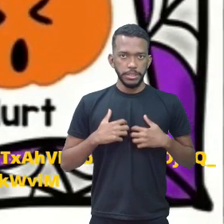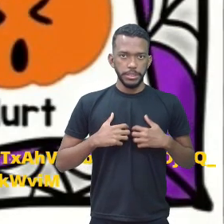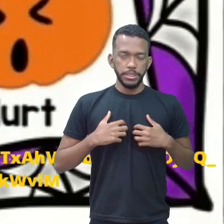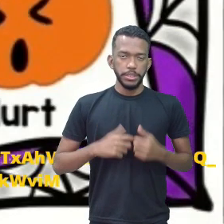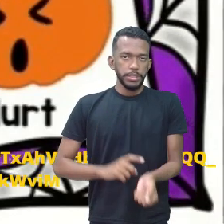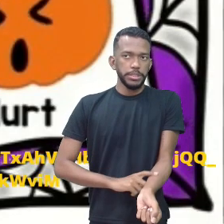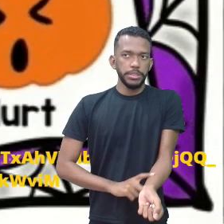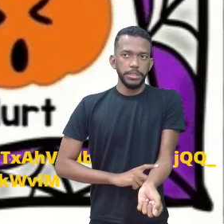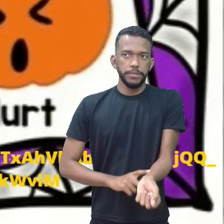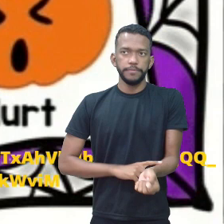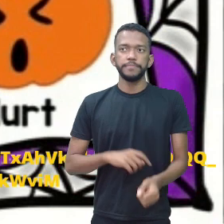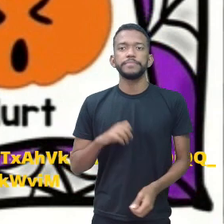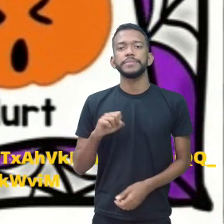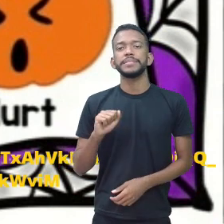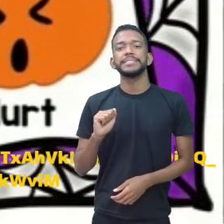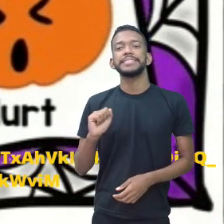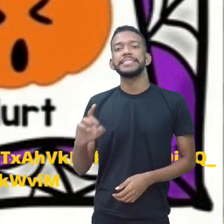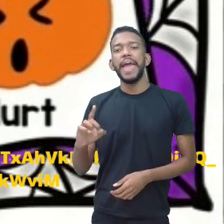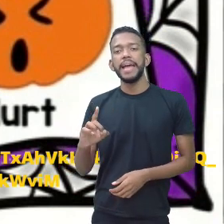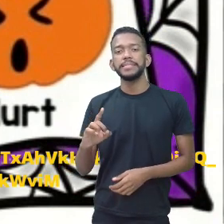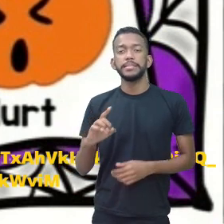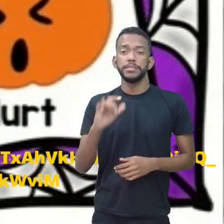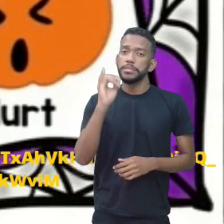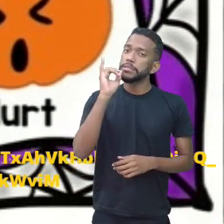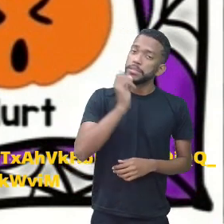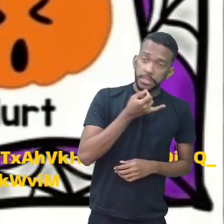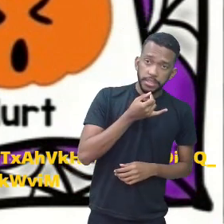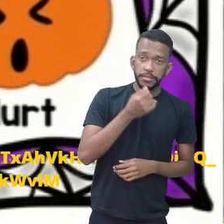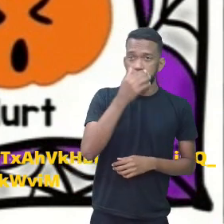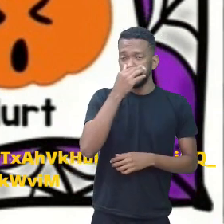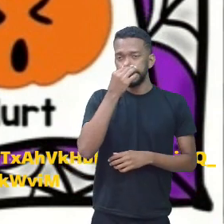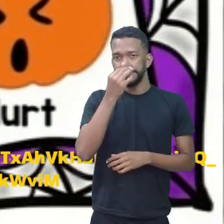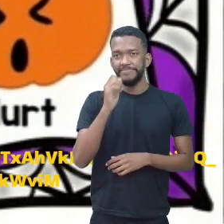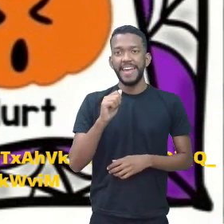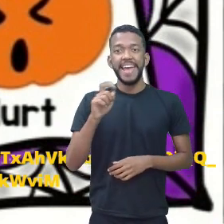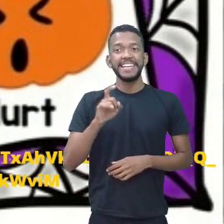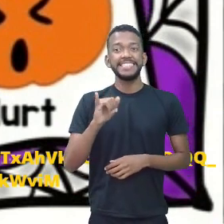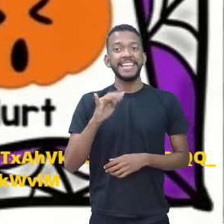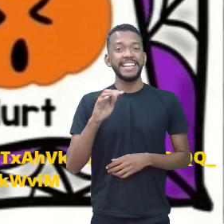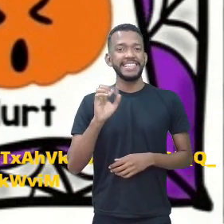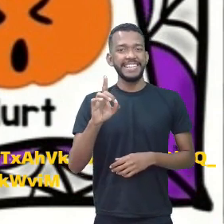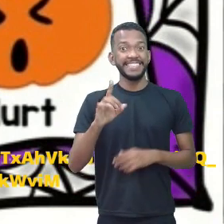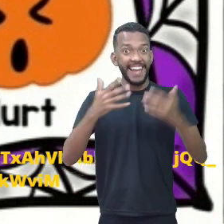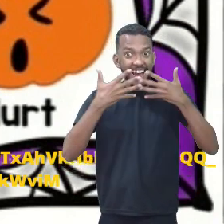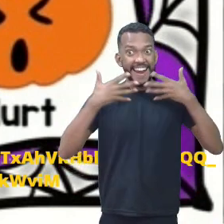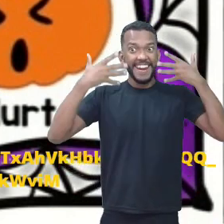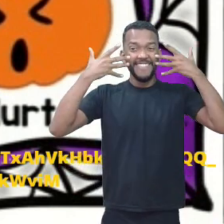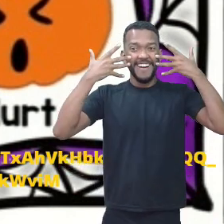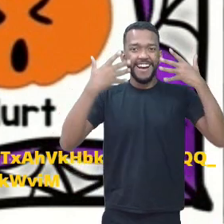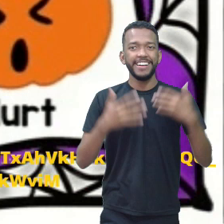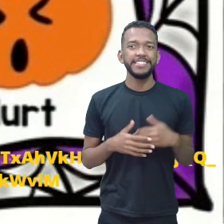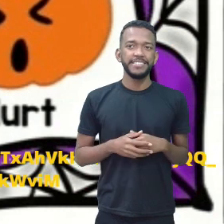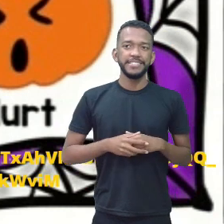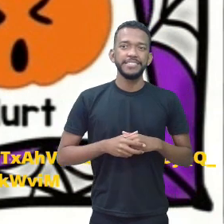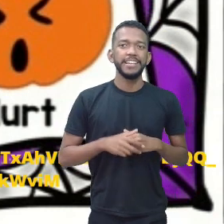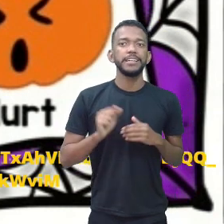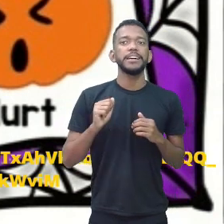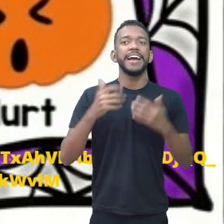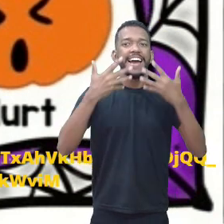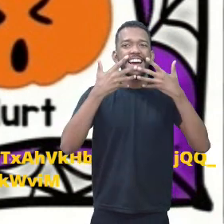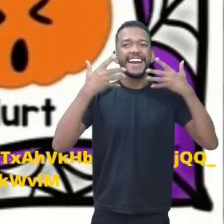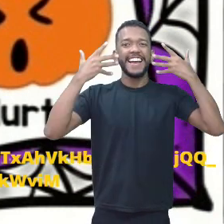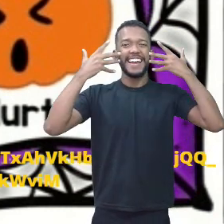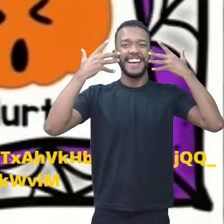nervoso. Sad, triste. Excited, você está animado. Ups, animado,